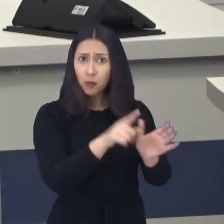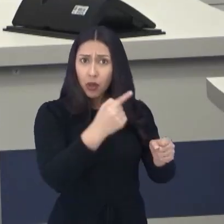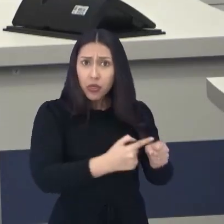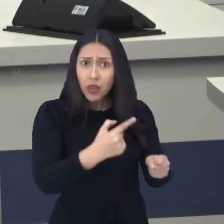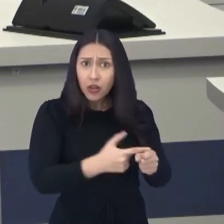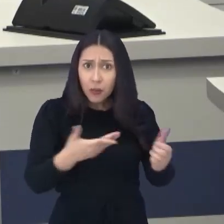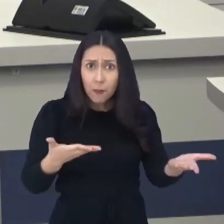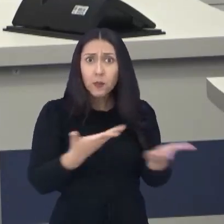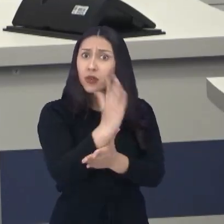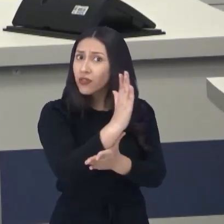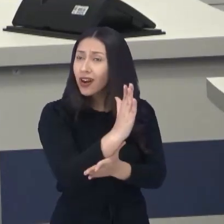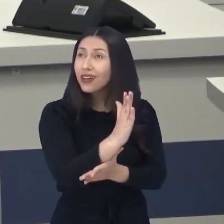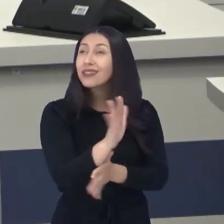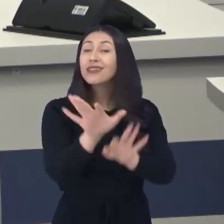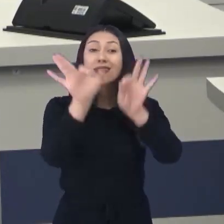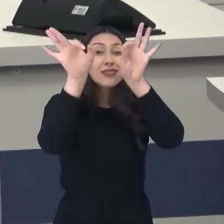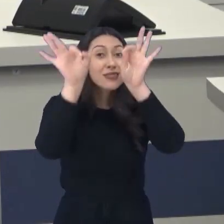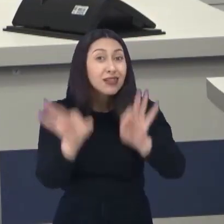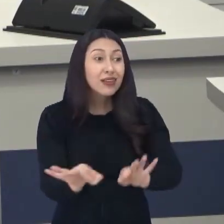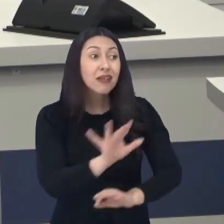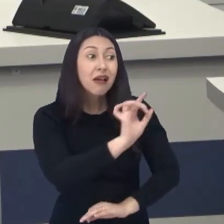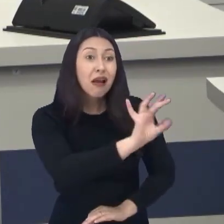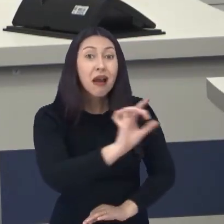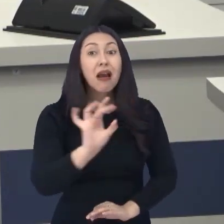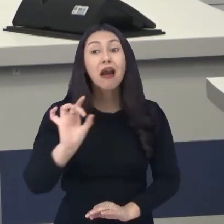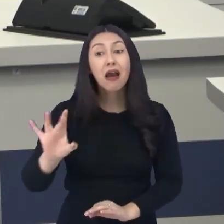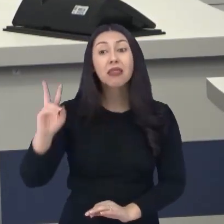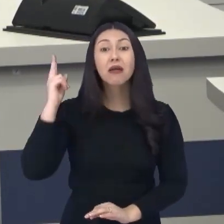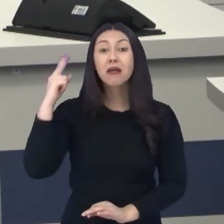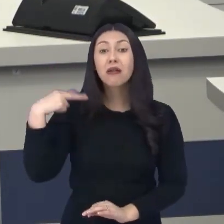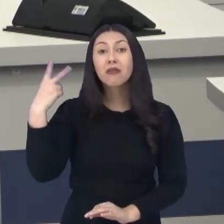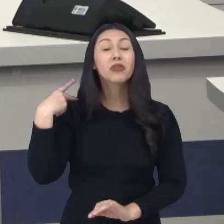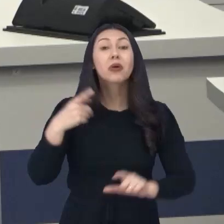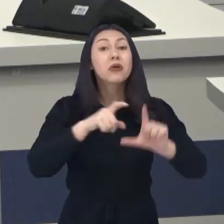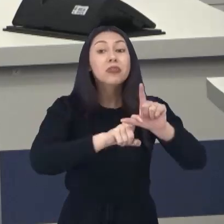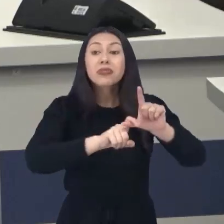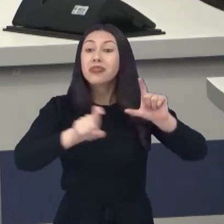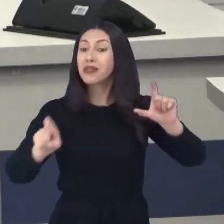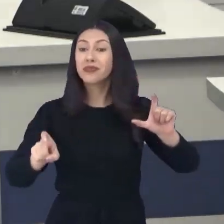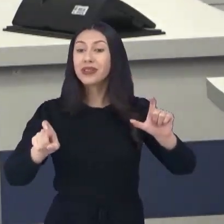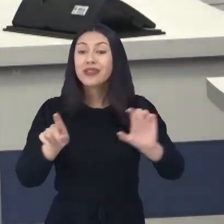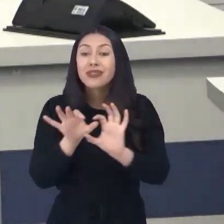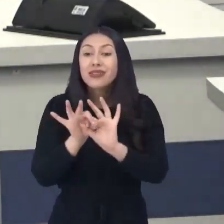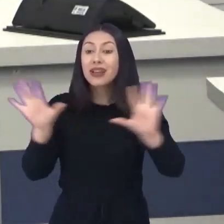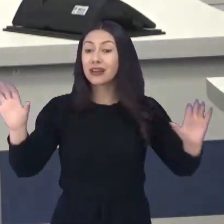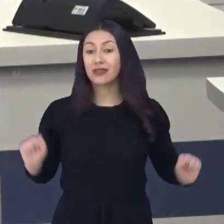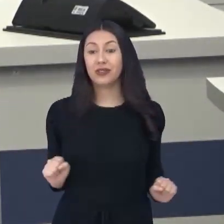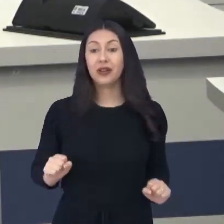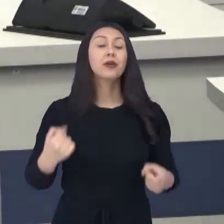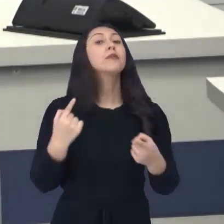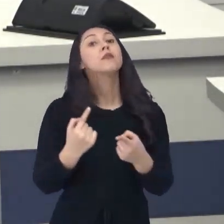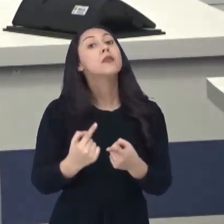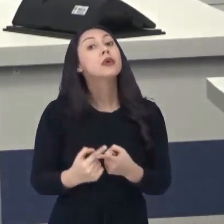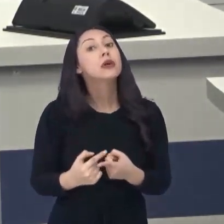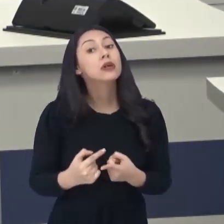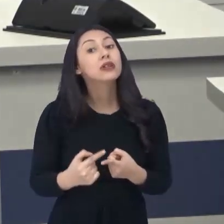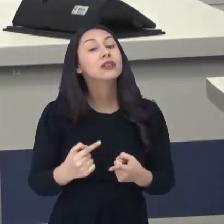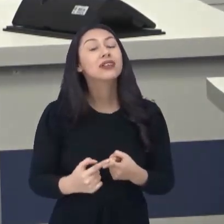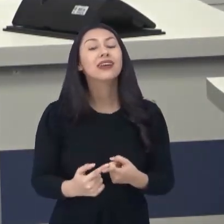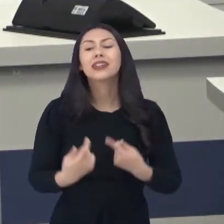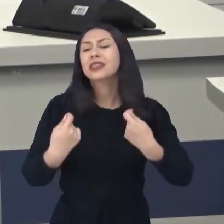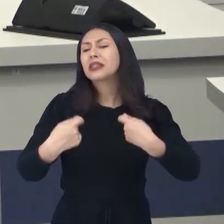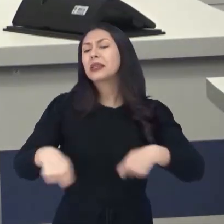absoluta que cada vereador fica mais independente, até porque não precisa